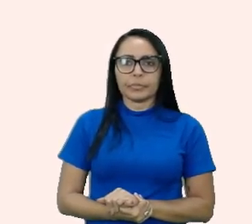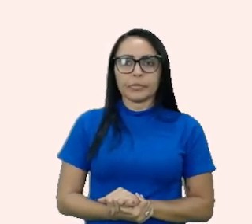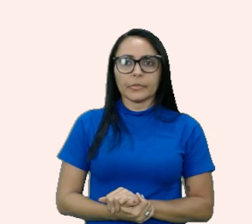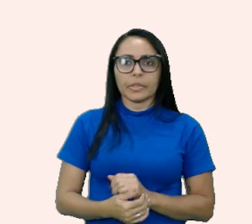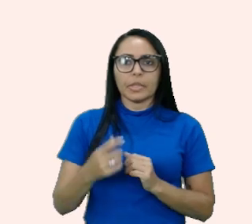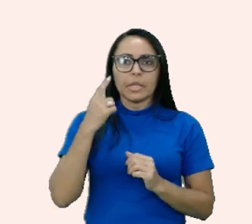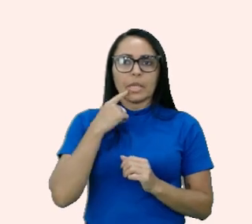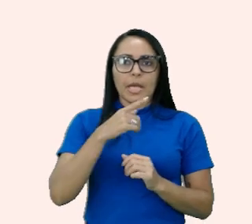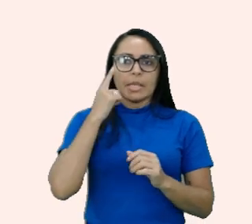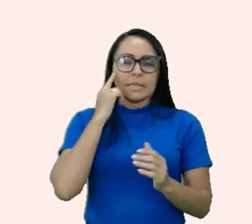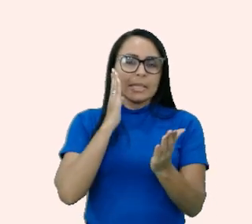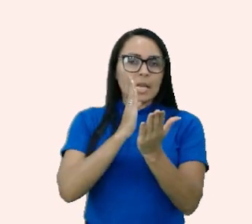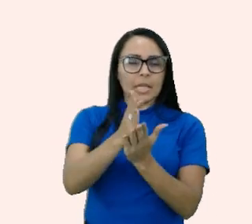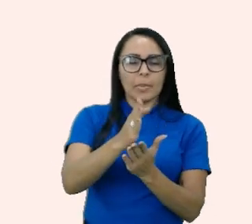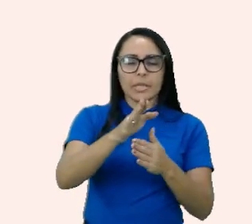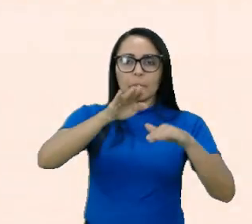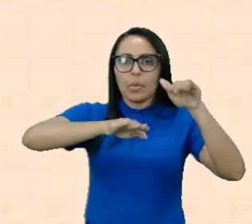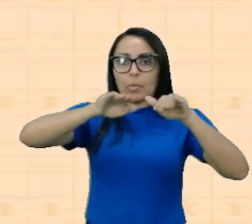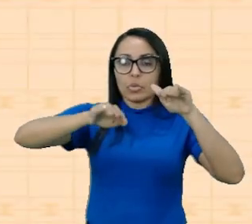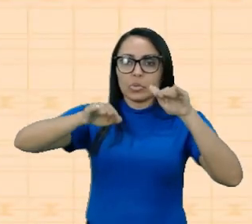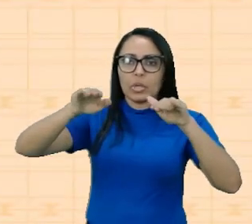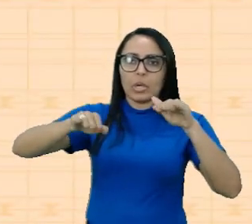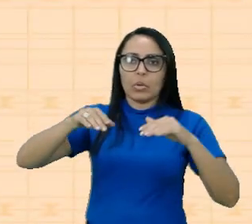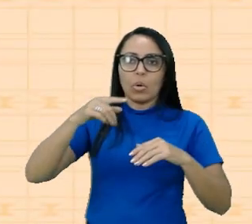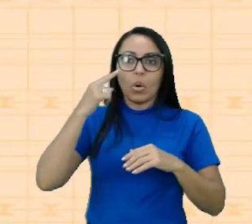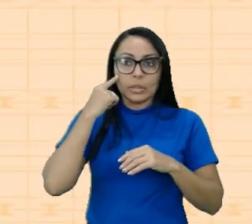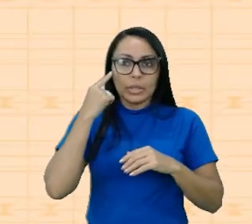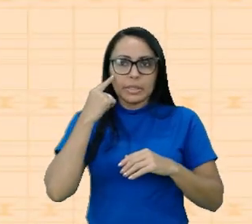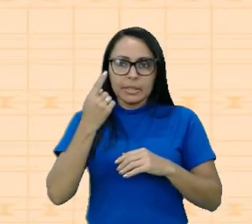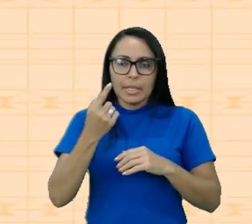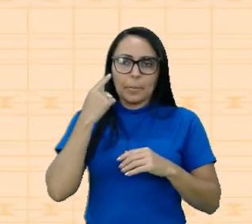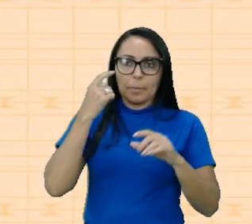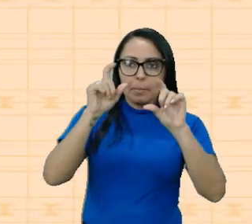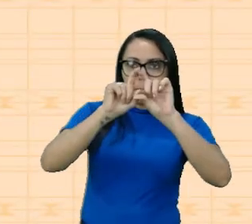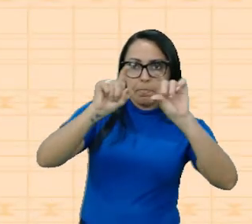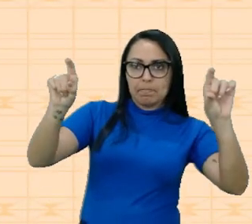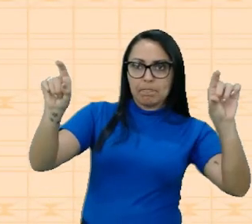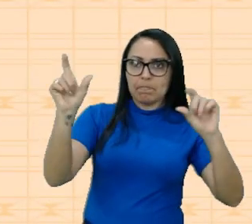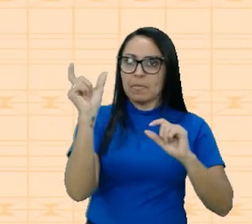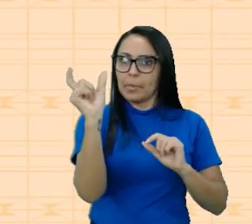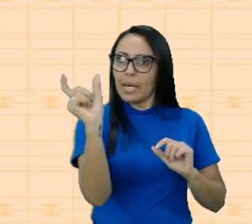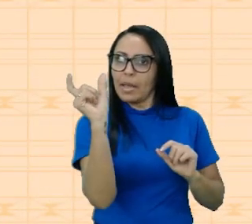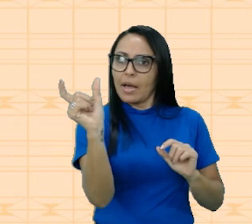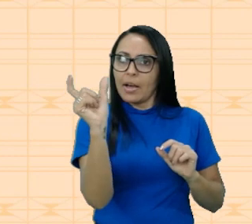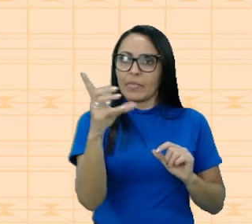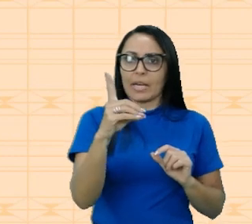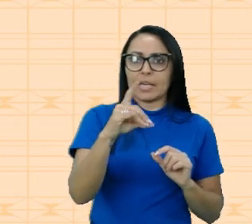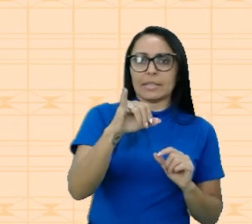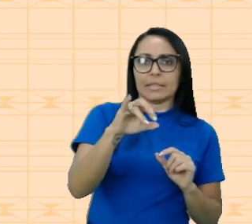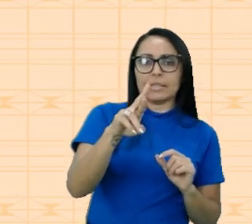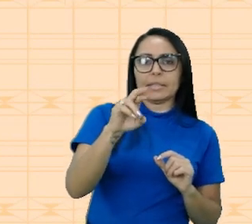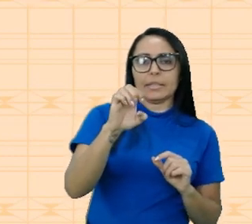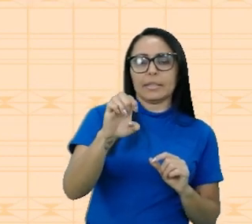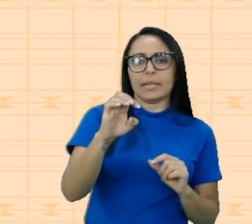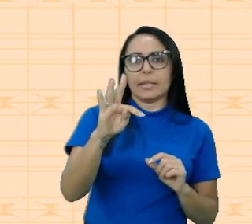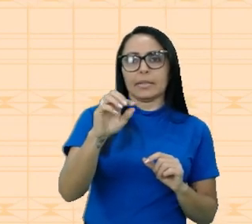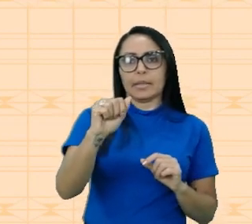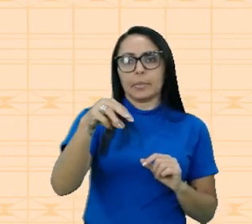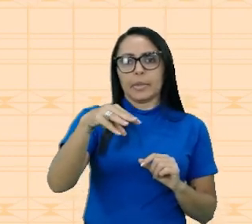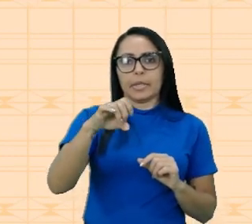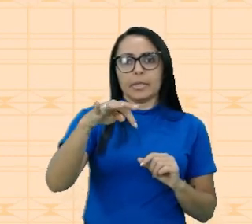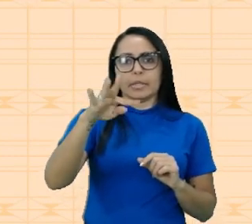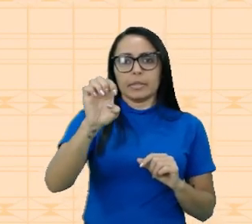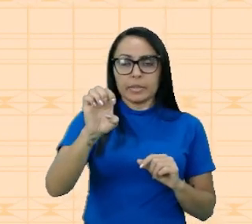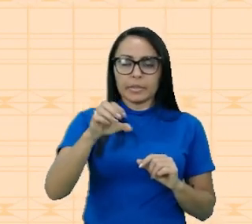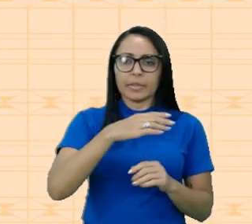Grandezas diretamente proporcionais, olha o destaque aí na palavra diretamente, meu povo. Traz para a gente a seguinte